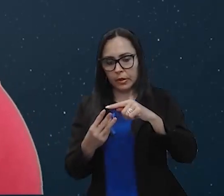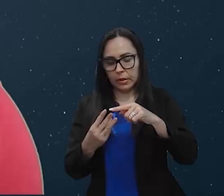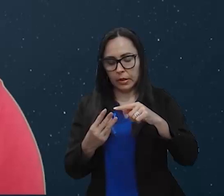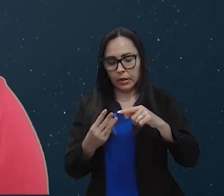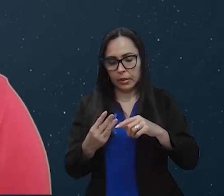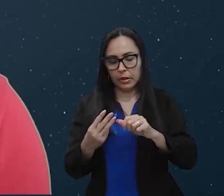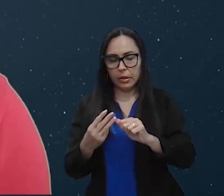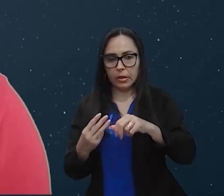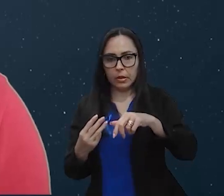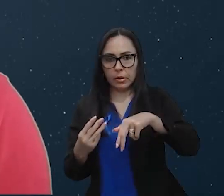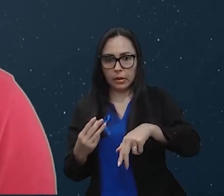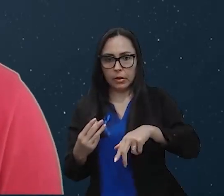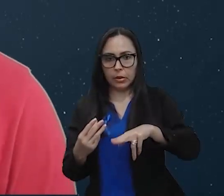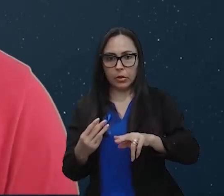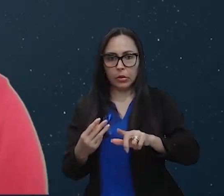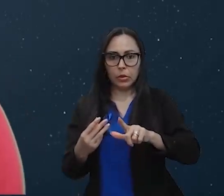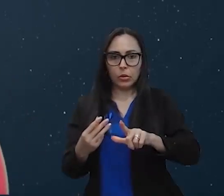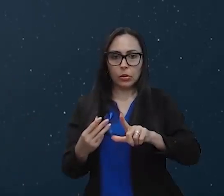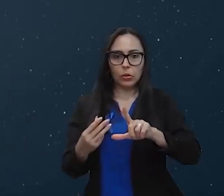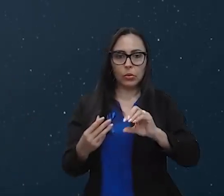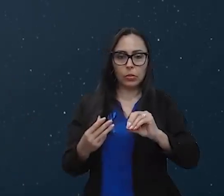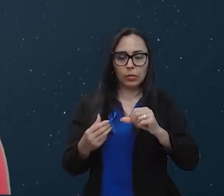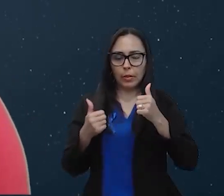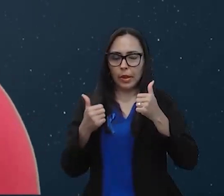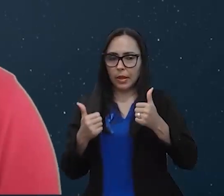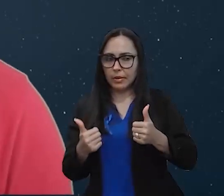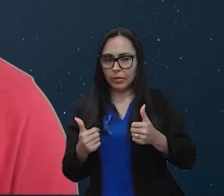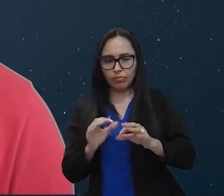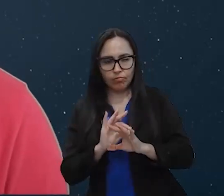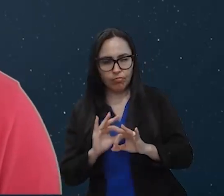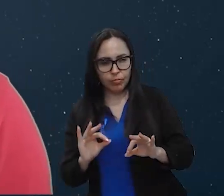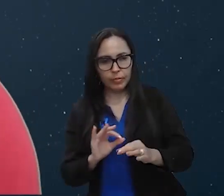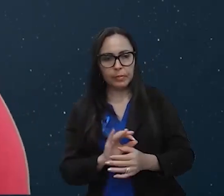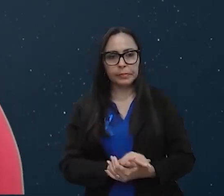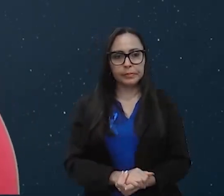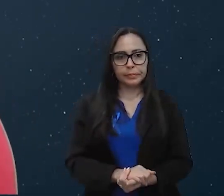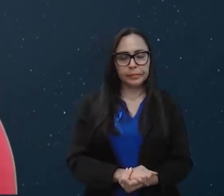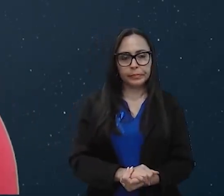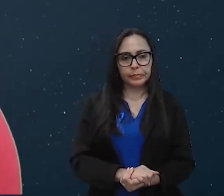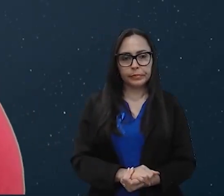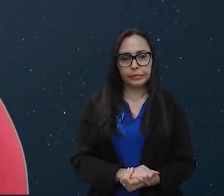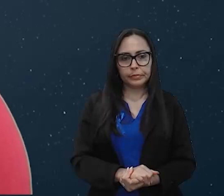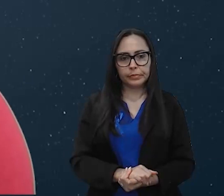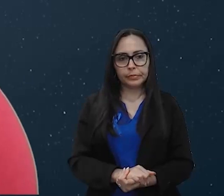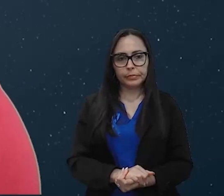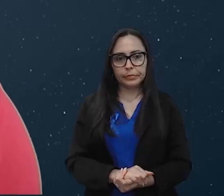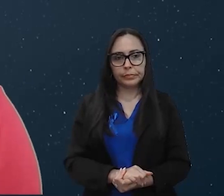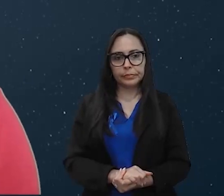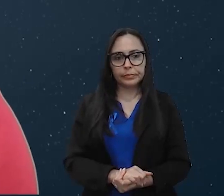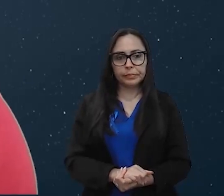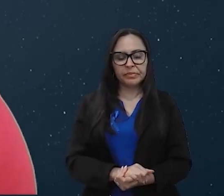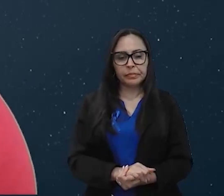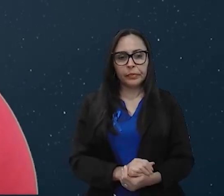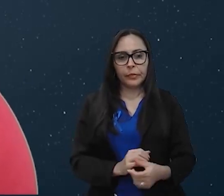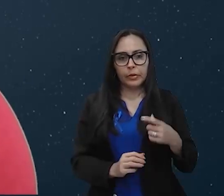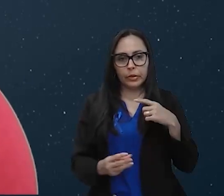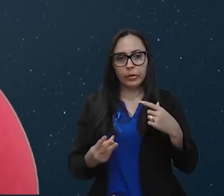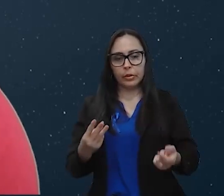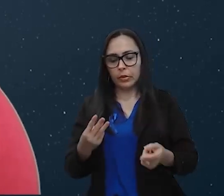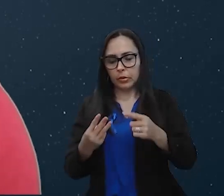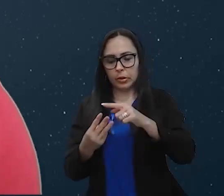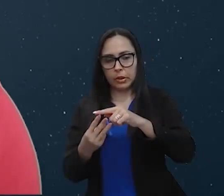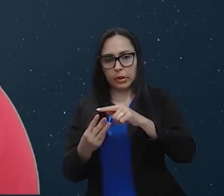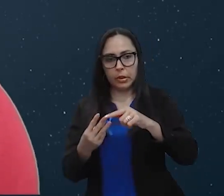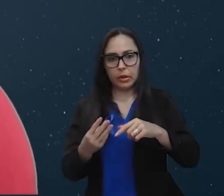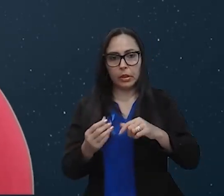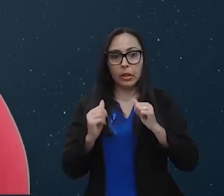ângulos, beleza? Show de bola? Consequentemente, oposto a cada ângulo, eu tenho um lado. Assim, se eu tenho 3 ângulos, um